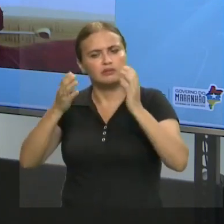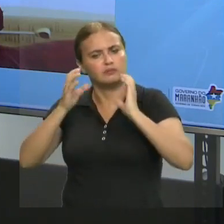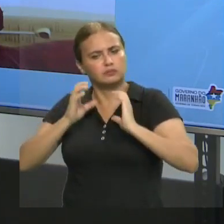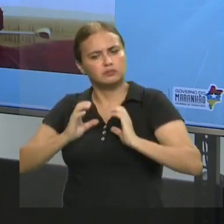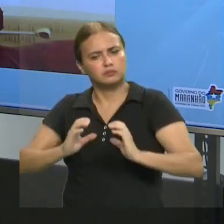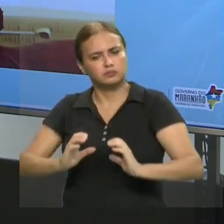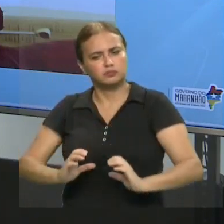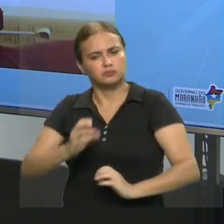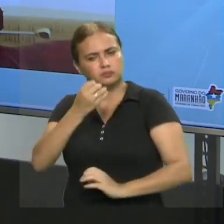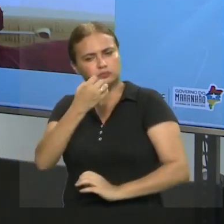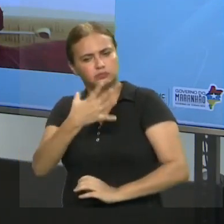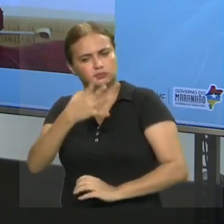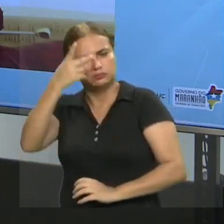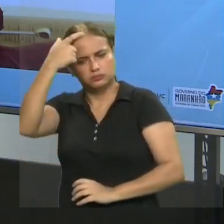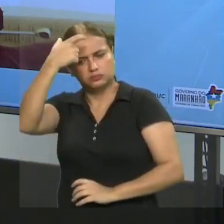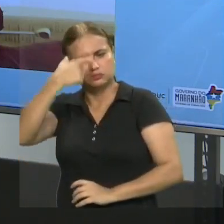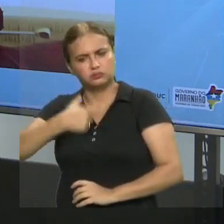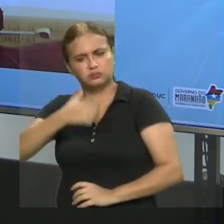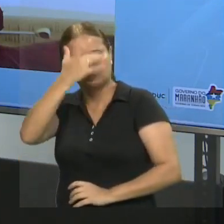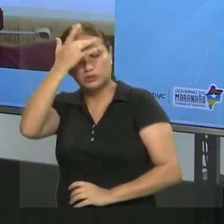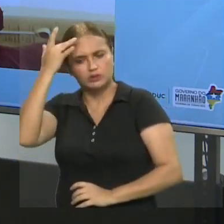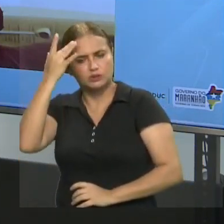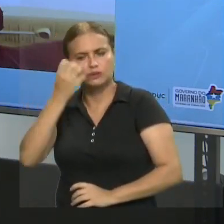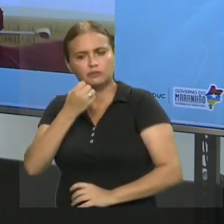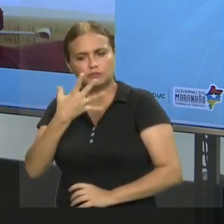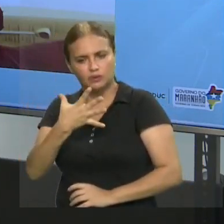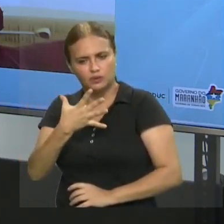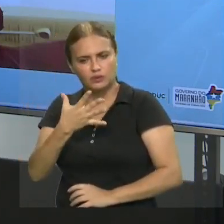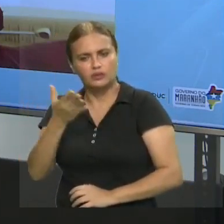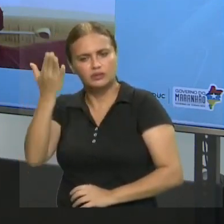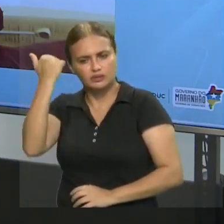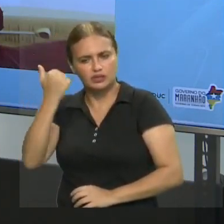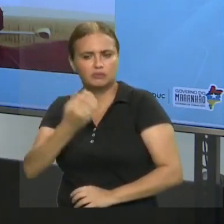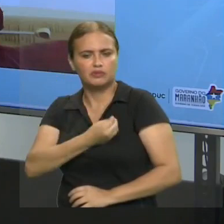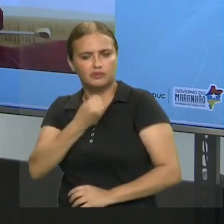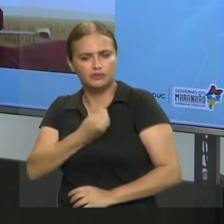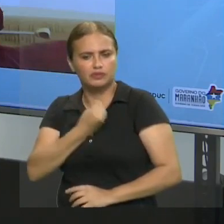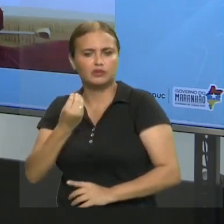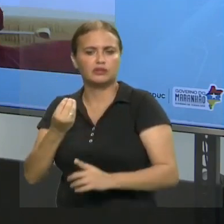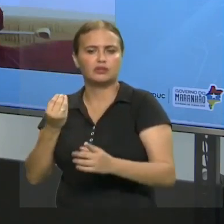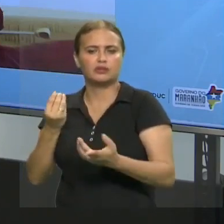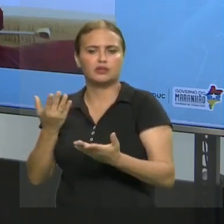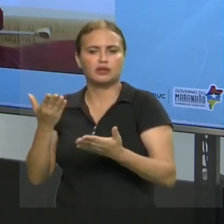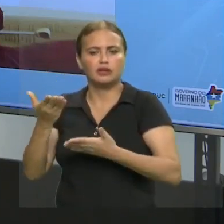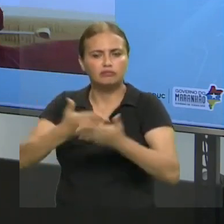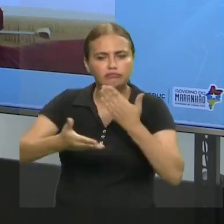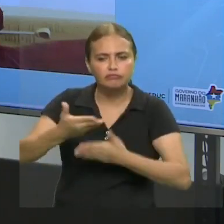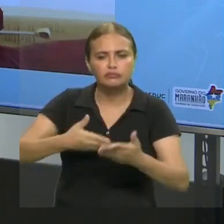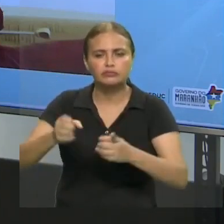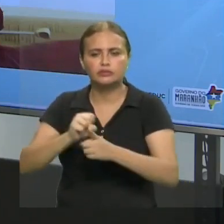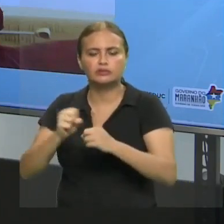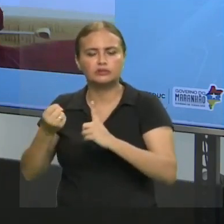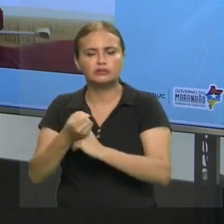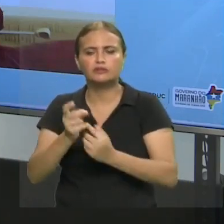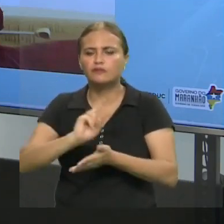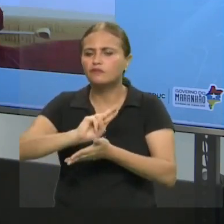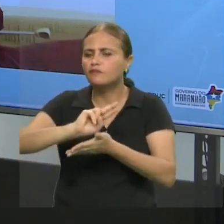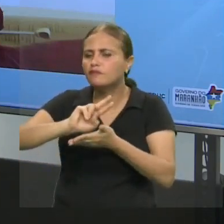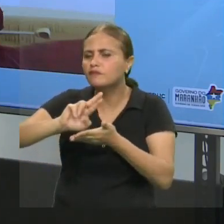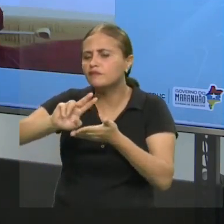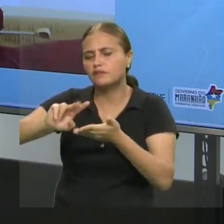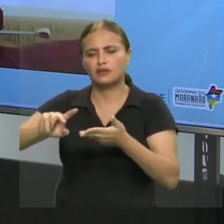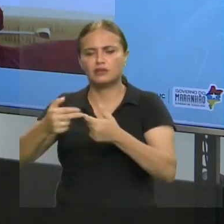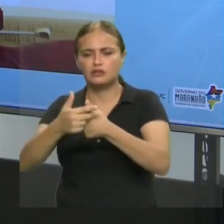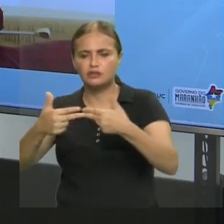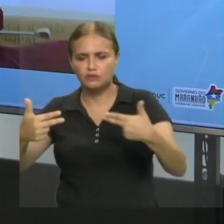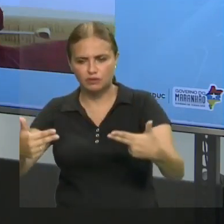né? E uma pessoa que saiba viver em sociedade. São coisas que a gente tem que fazer, que é um leque de situações. Então, a gente não